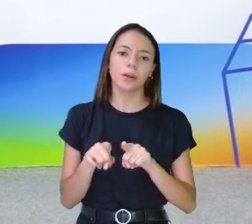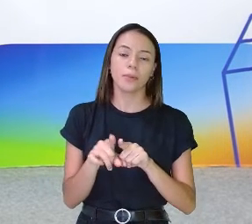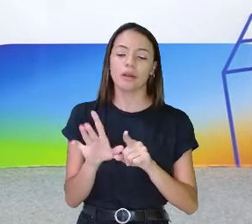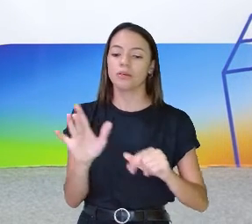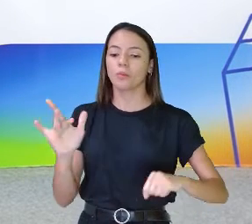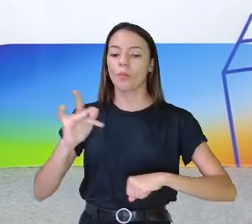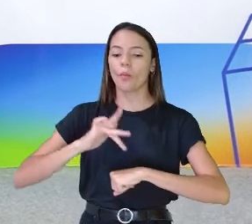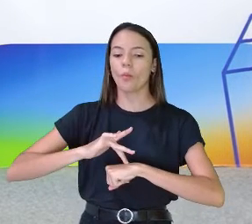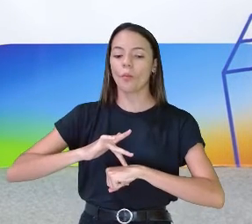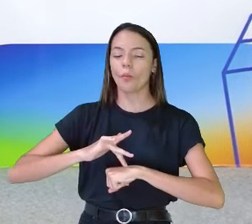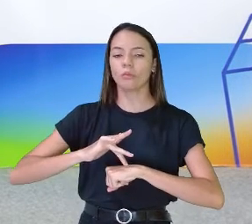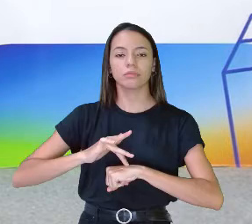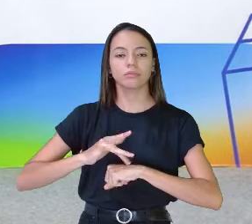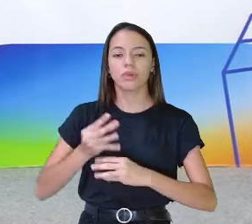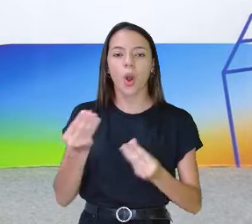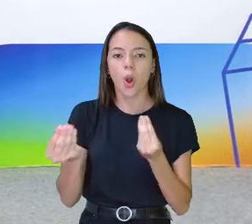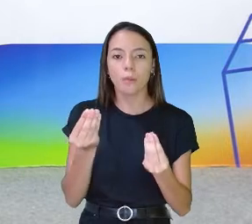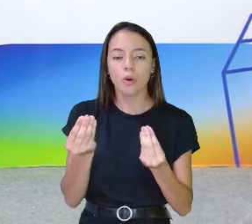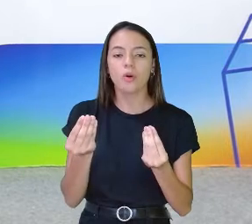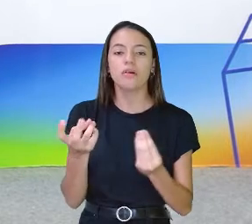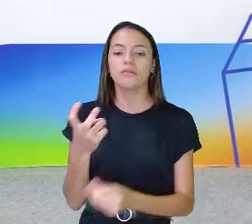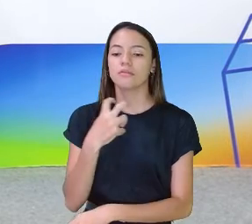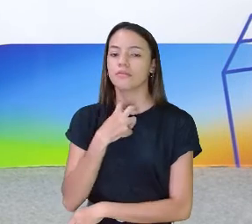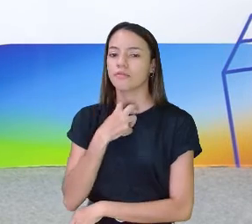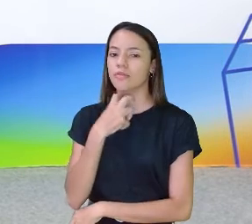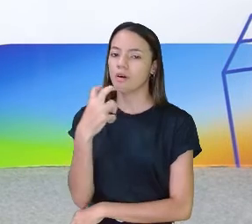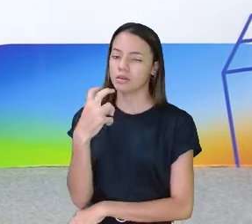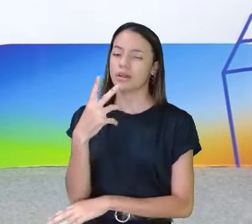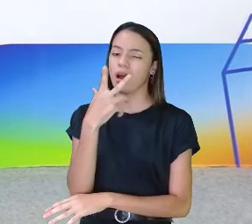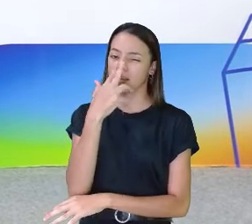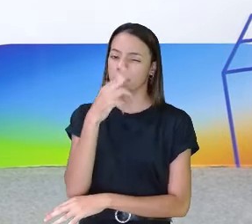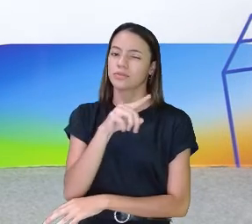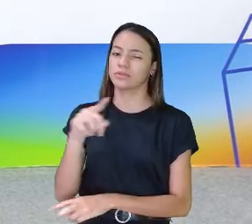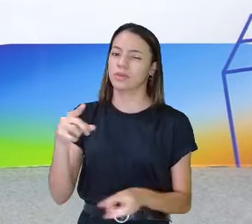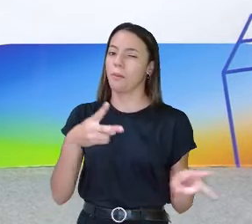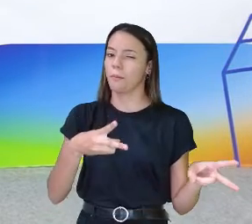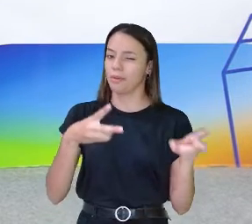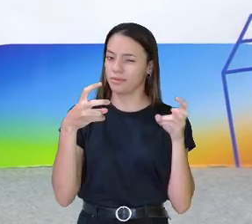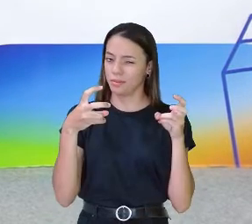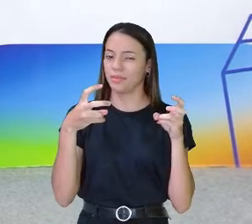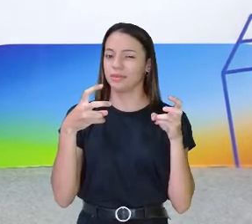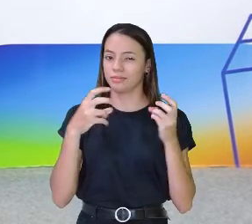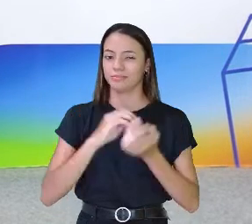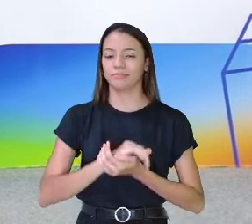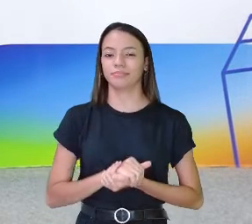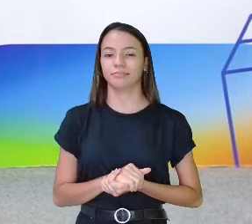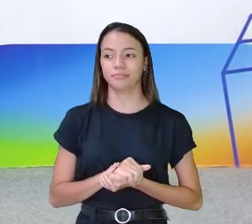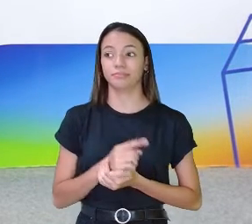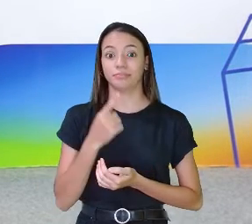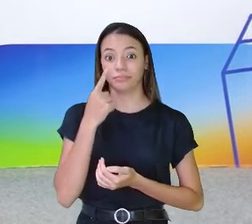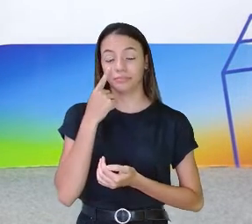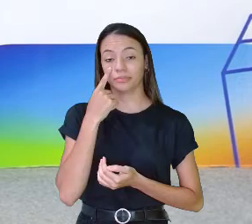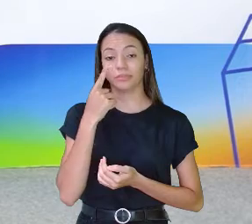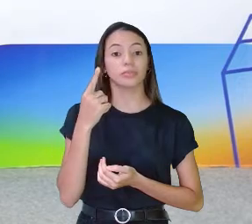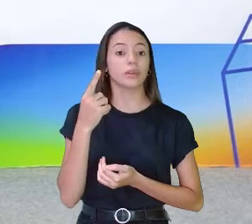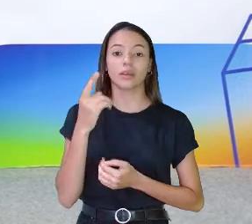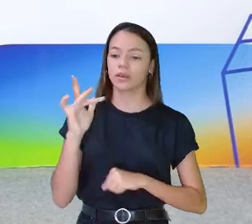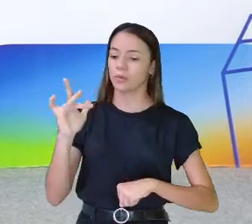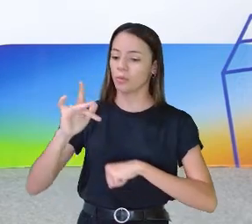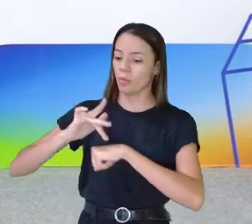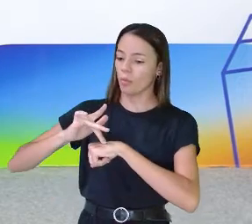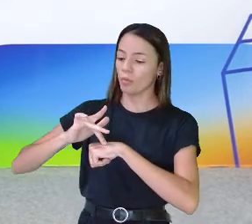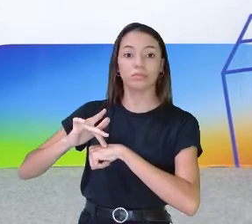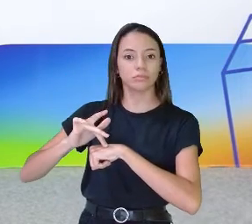ironia é o tom de voz. Eu tenho certeza que vocês vão perceber isso. Ó. Aqui. Ironia é a utilização